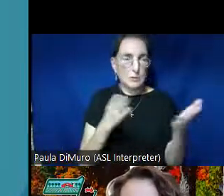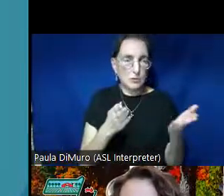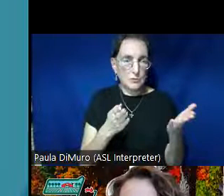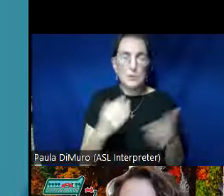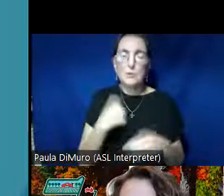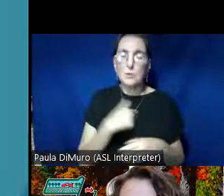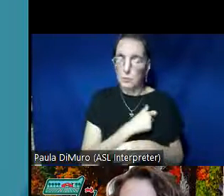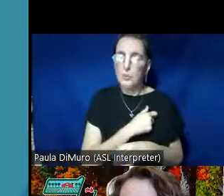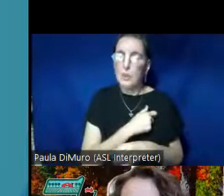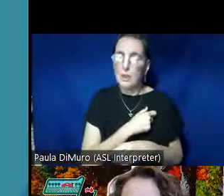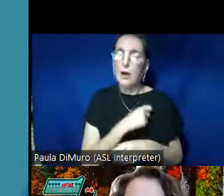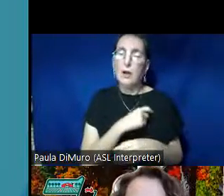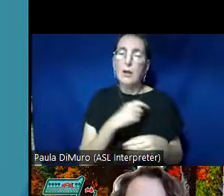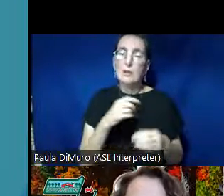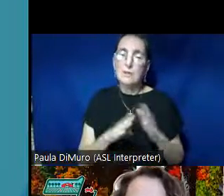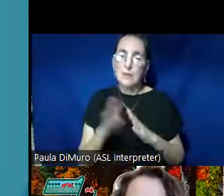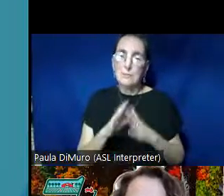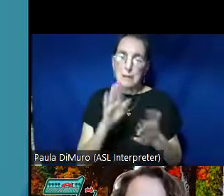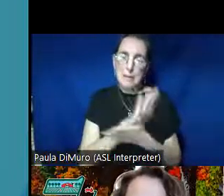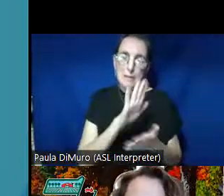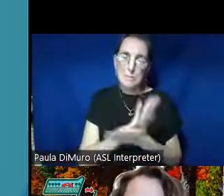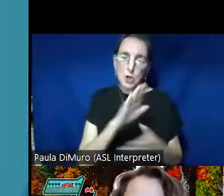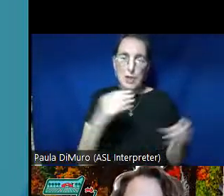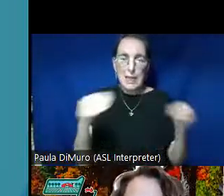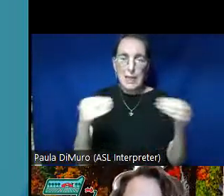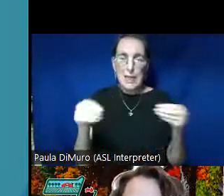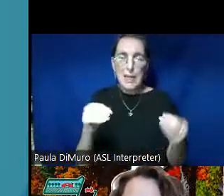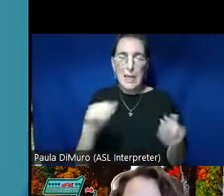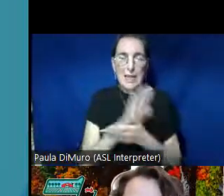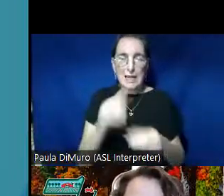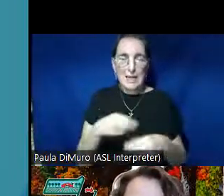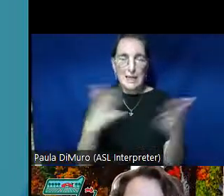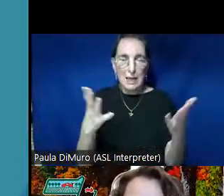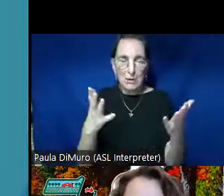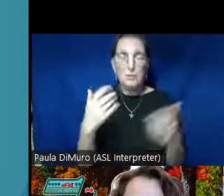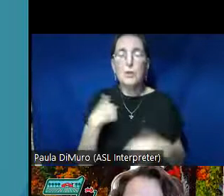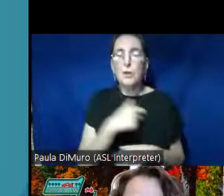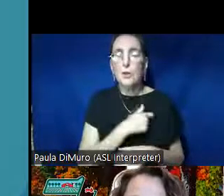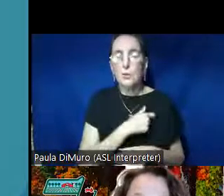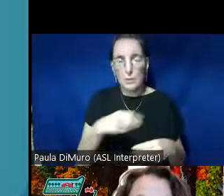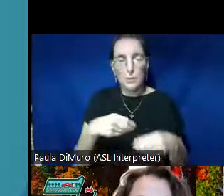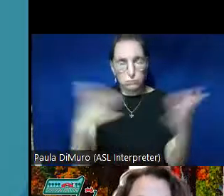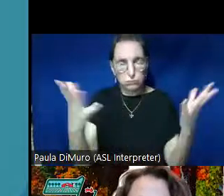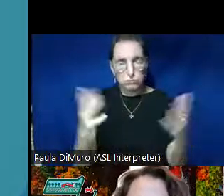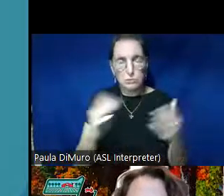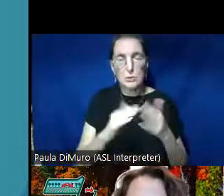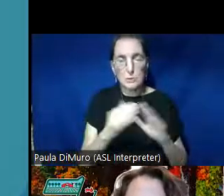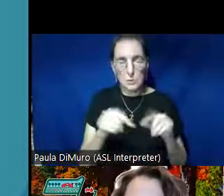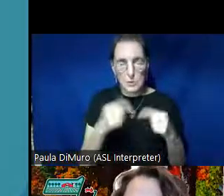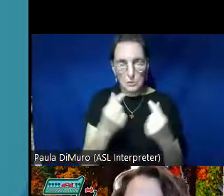serviços, para que ao fim você te constrói um panfleto que te